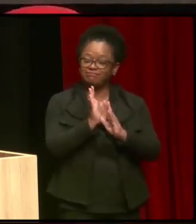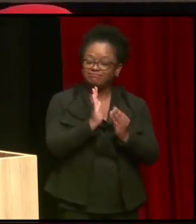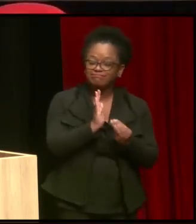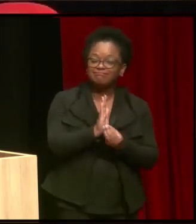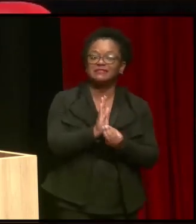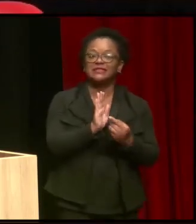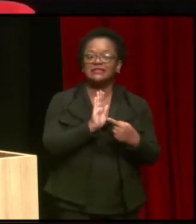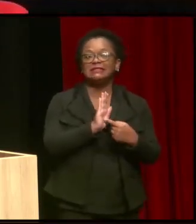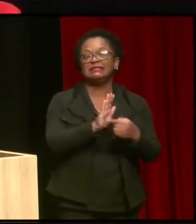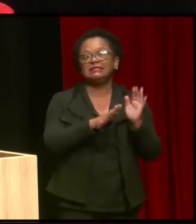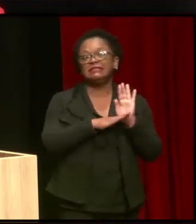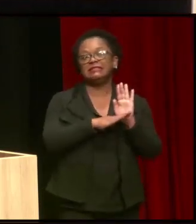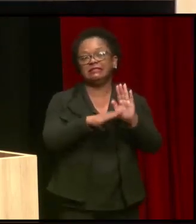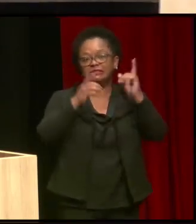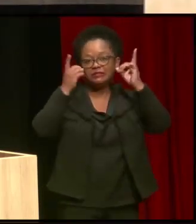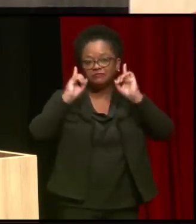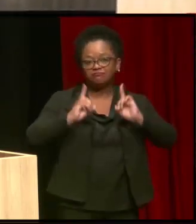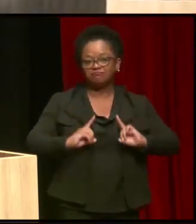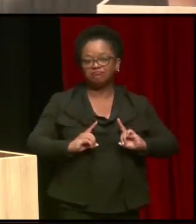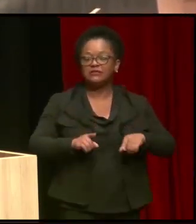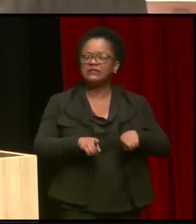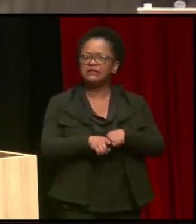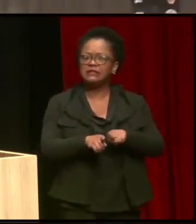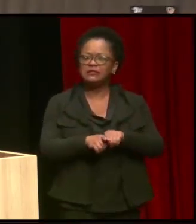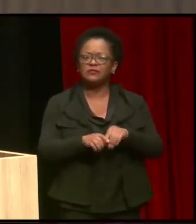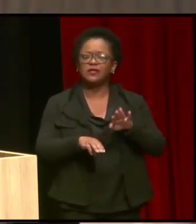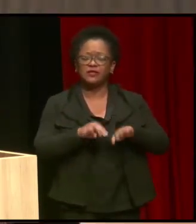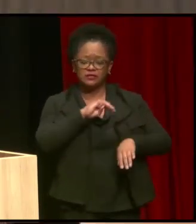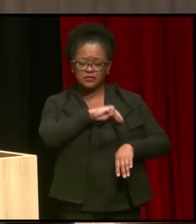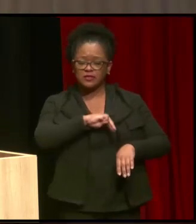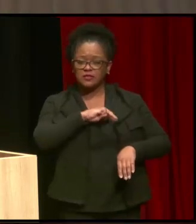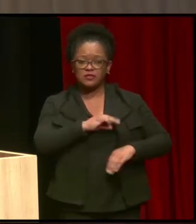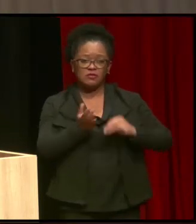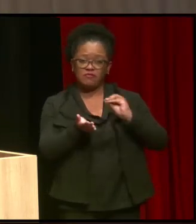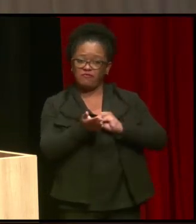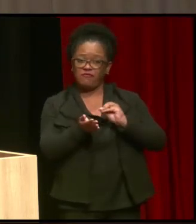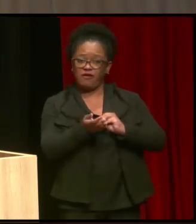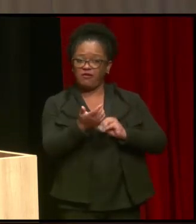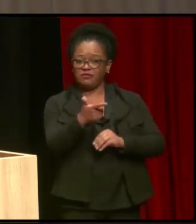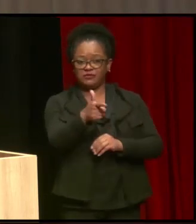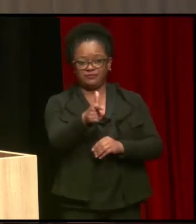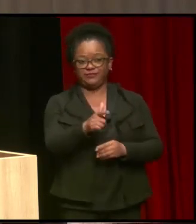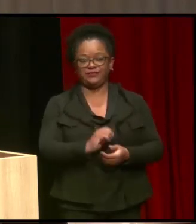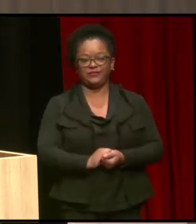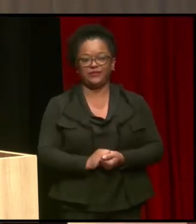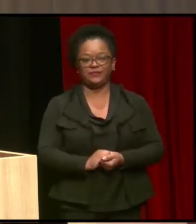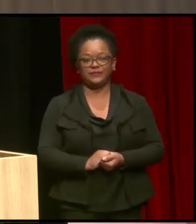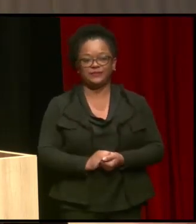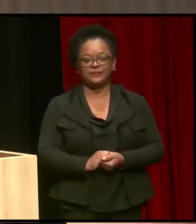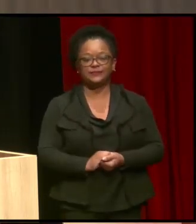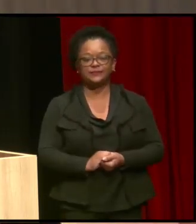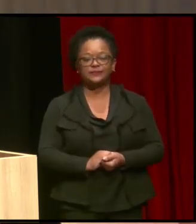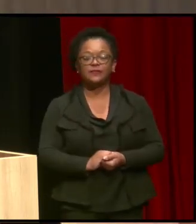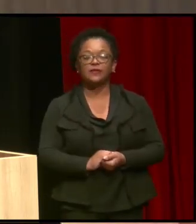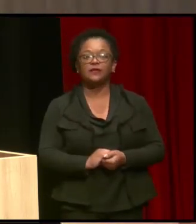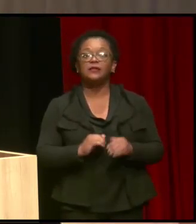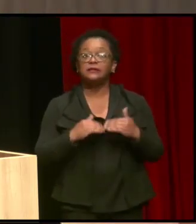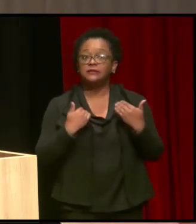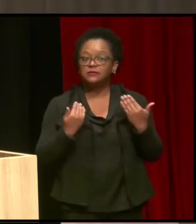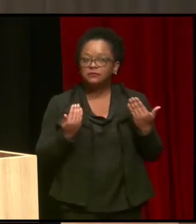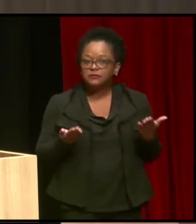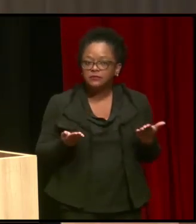portas para um trabalho missionário que geralmente nós não fazemos. Então, o ministério com pessoas